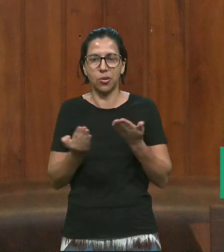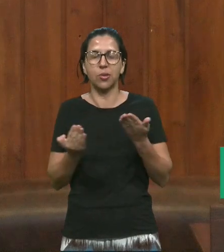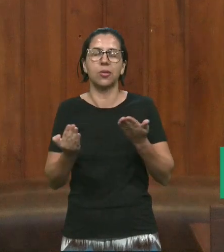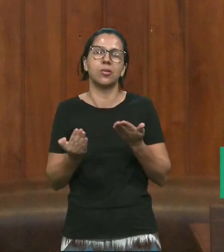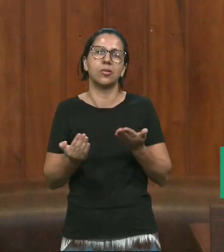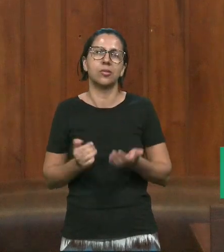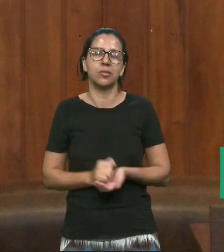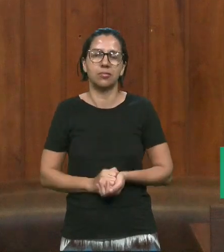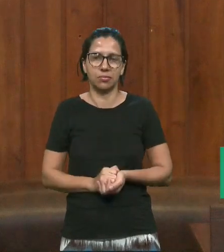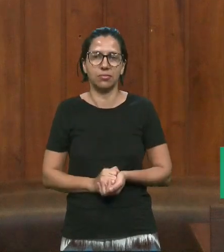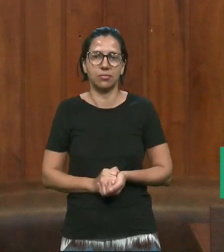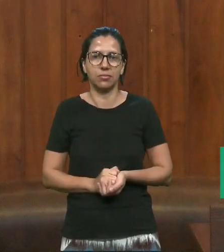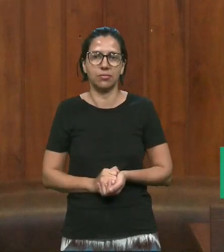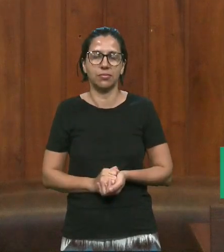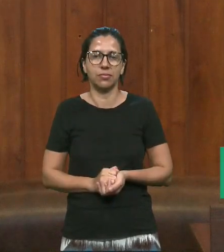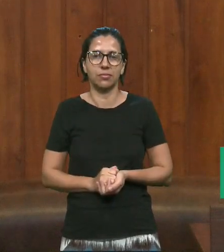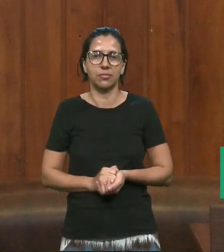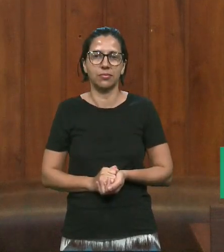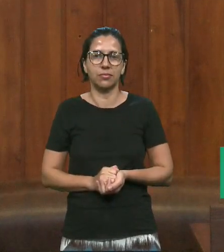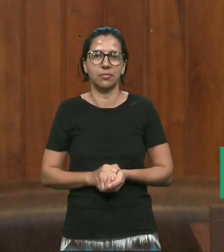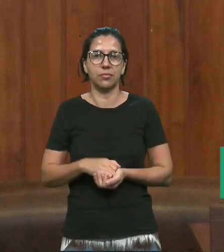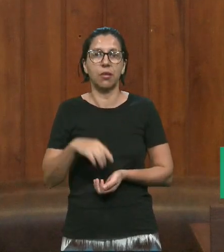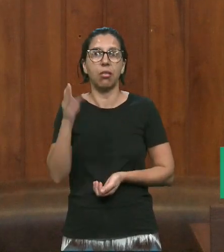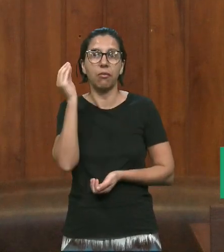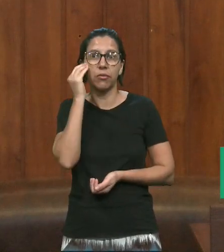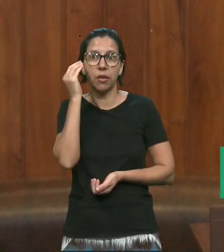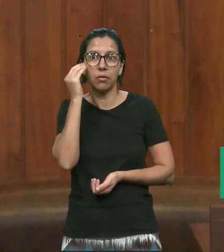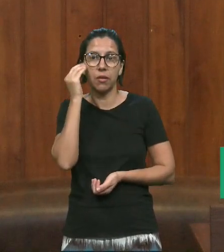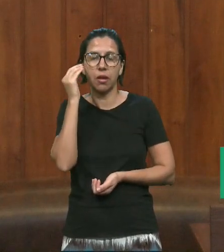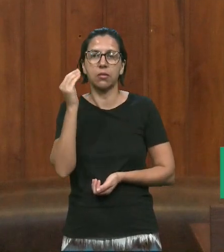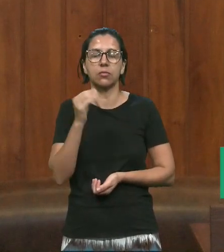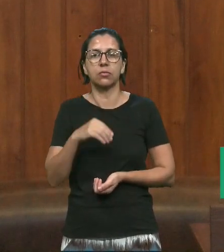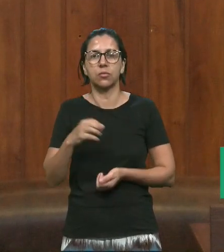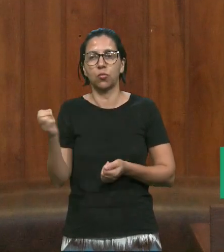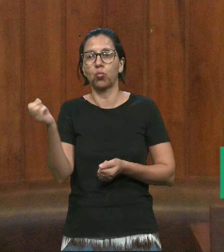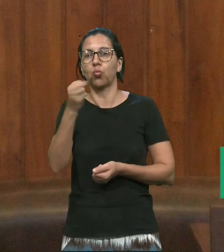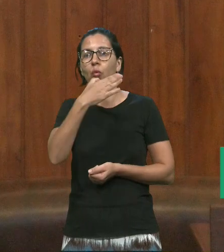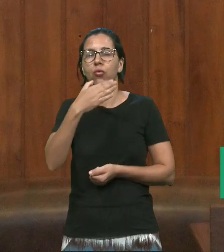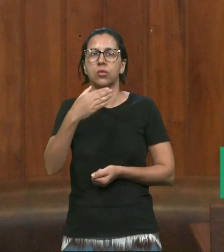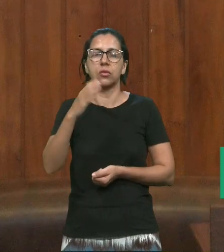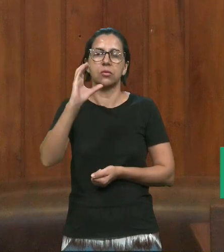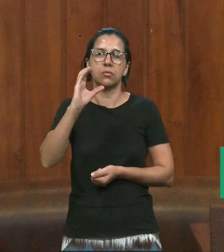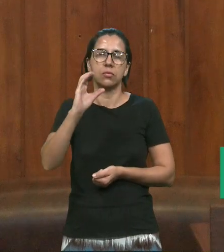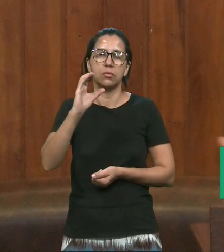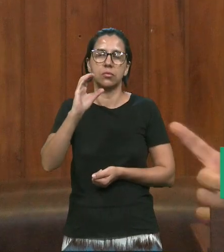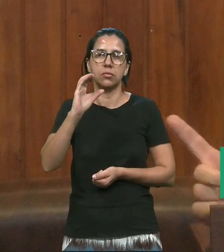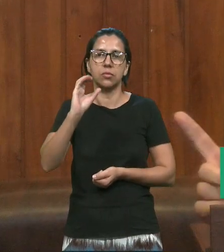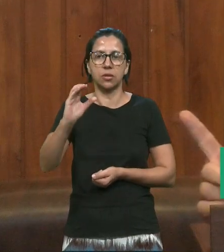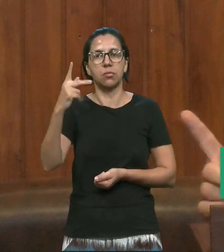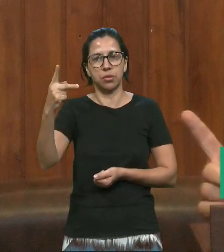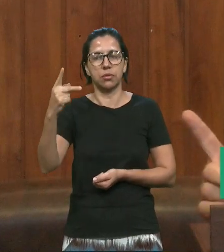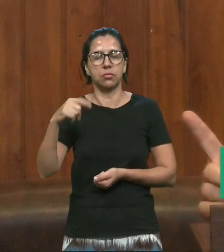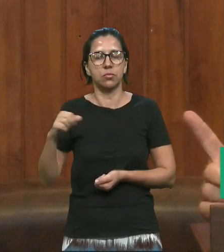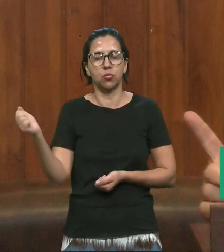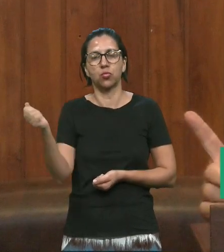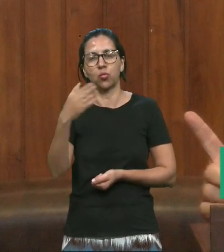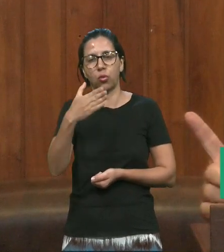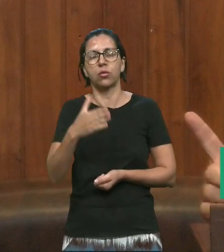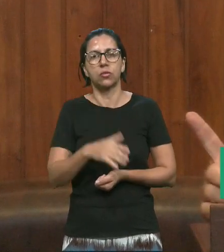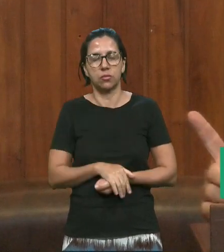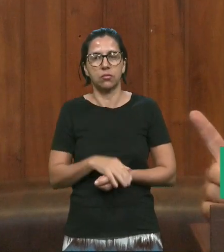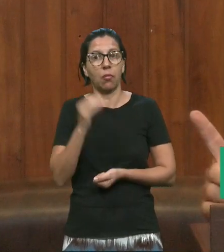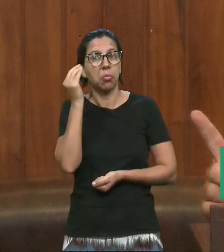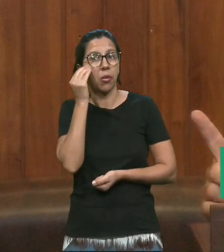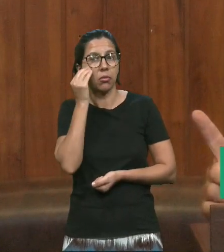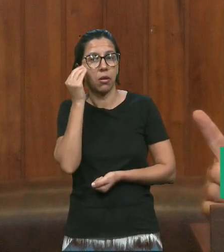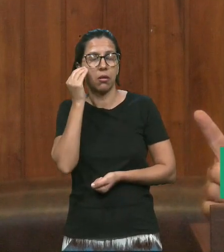primeiro momento aí. Estou sabendo que vai ter uma tentativa de abrir uma nova CP, correto, vereador Feffi? Isso? Vai ter uma